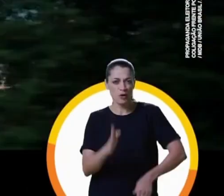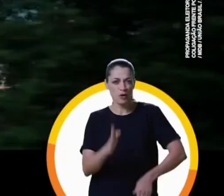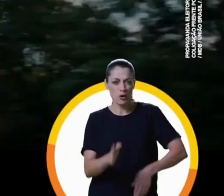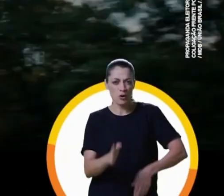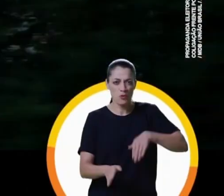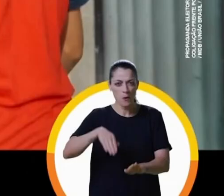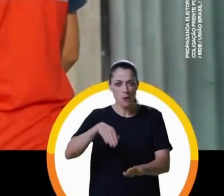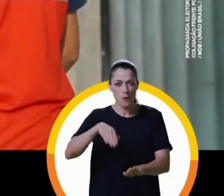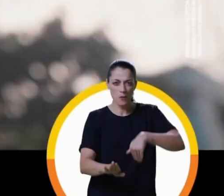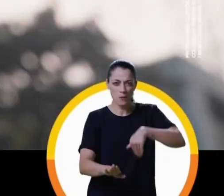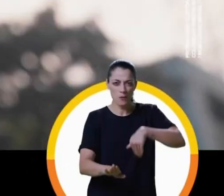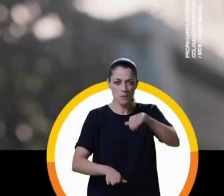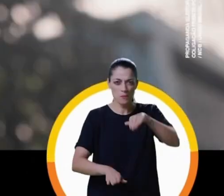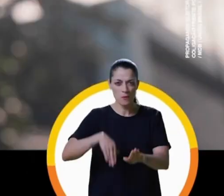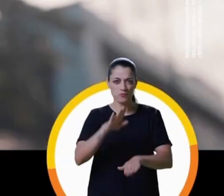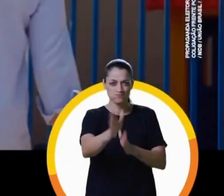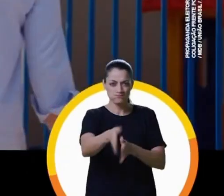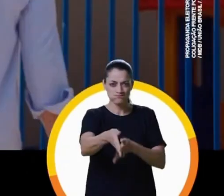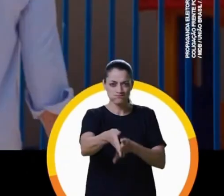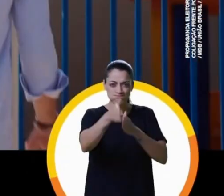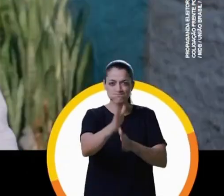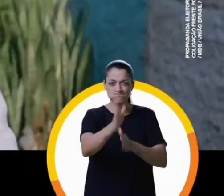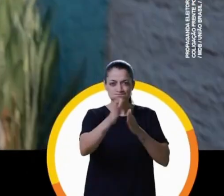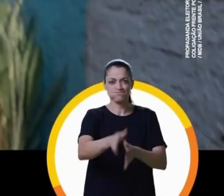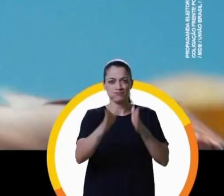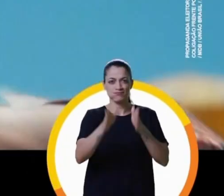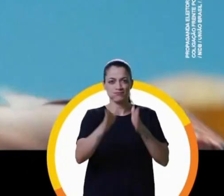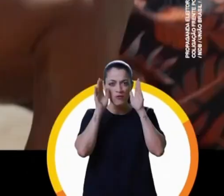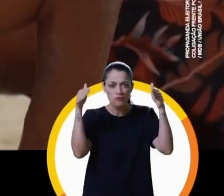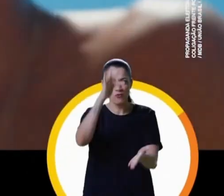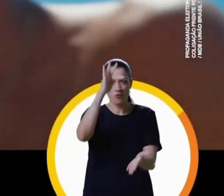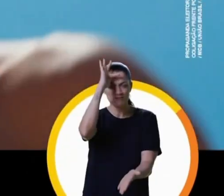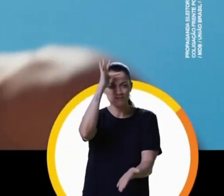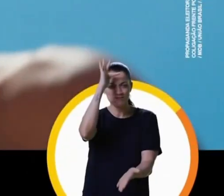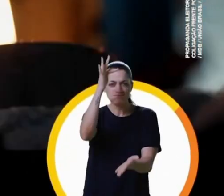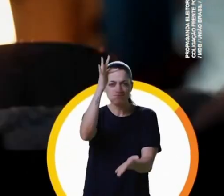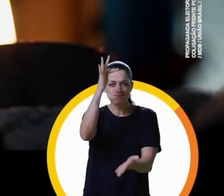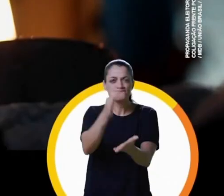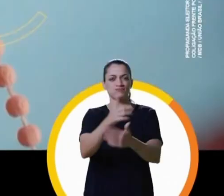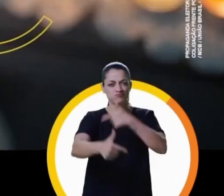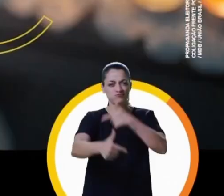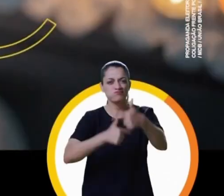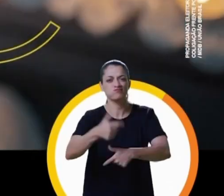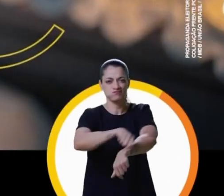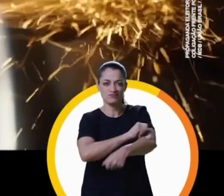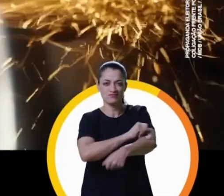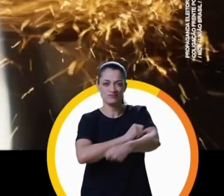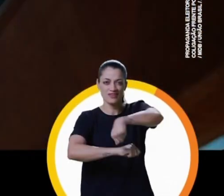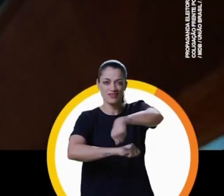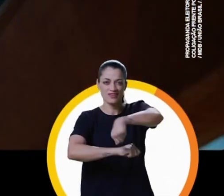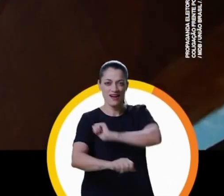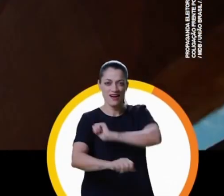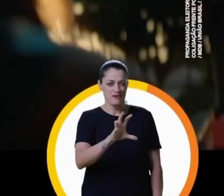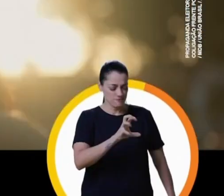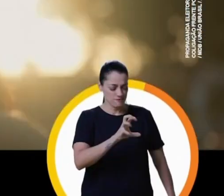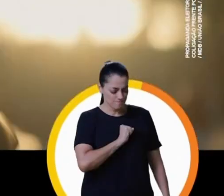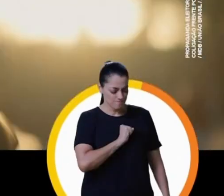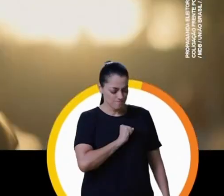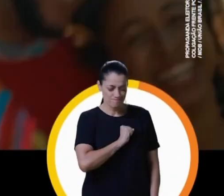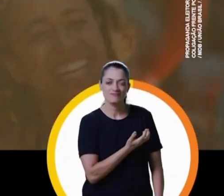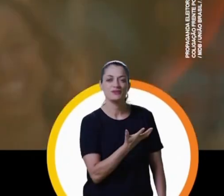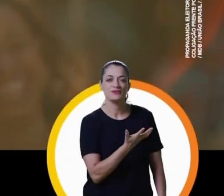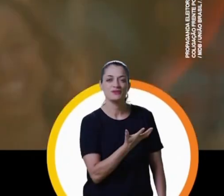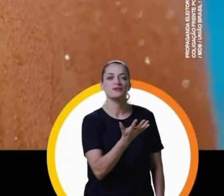Bye. Bye. Pisando fundo, a gente vai com o pé no chão, com foco, com fé, com trabalho, com amor